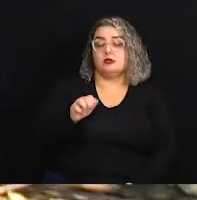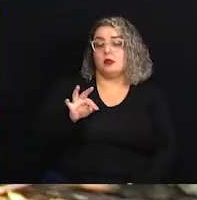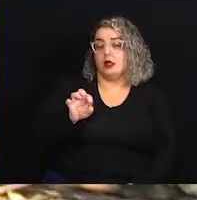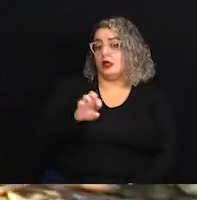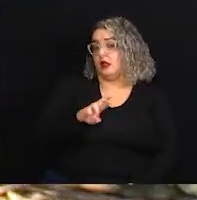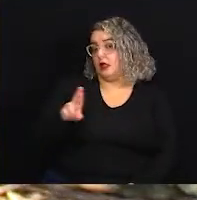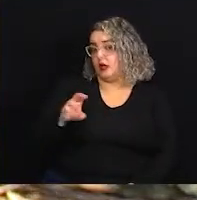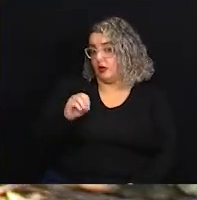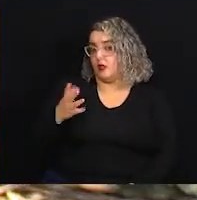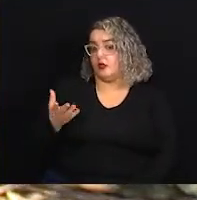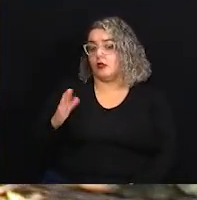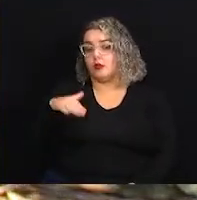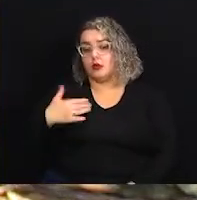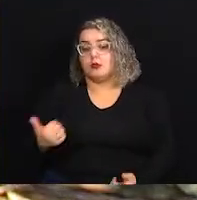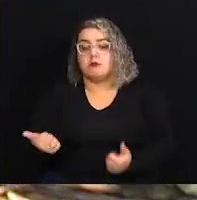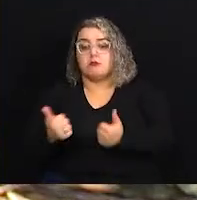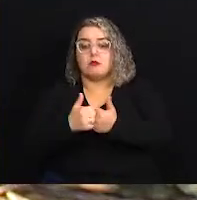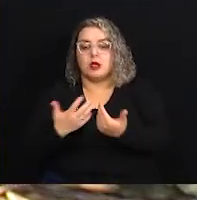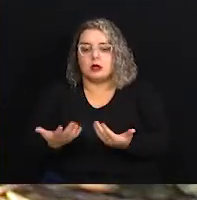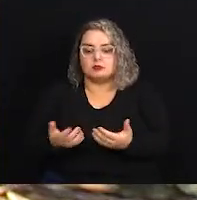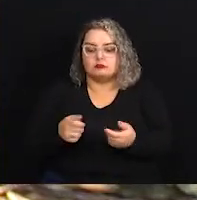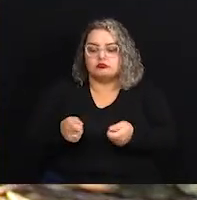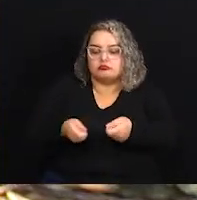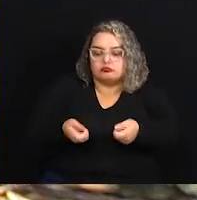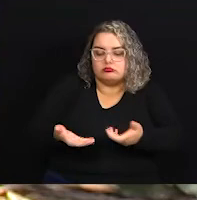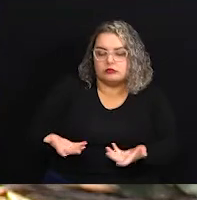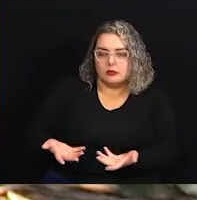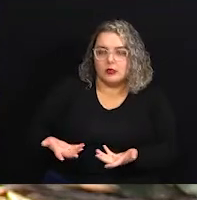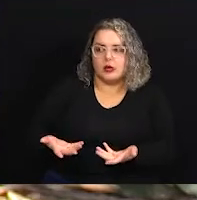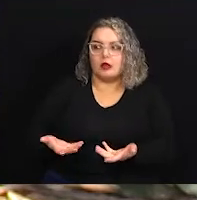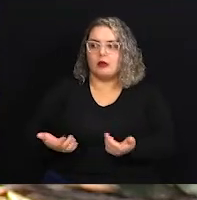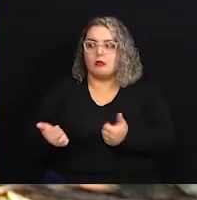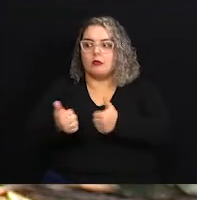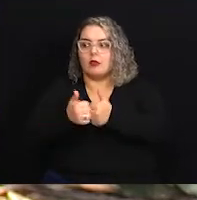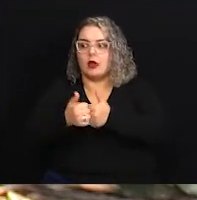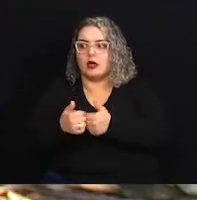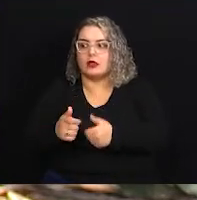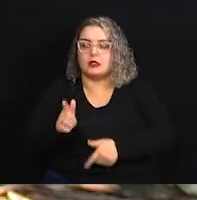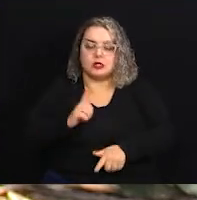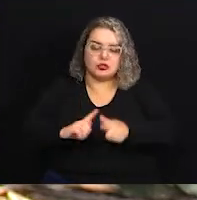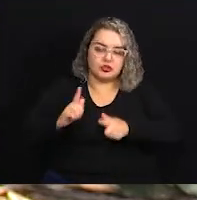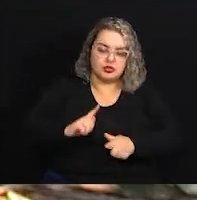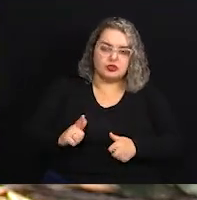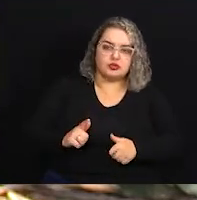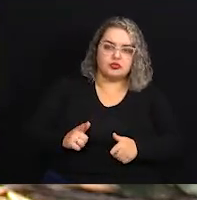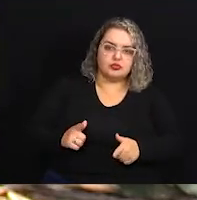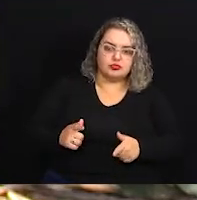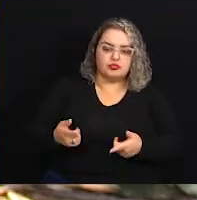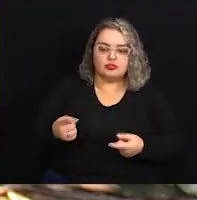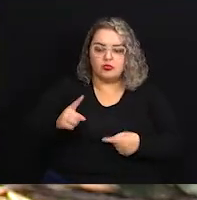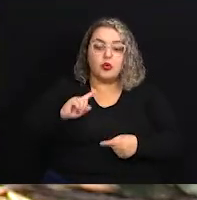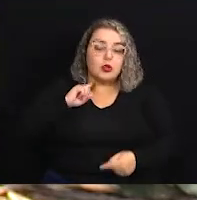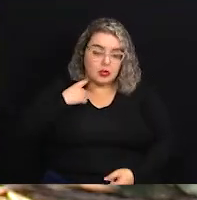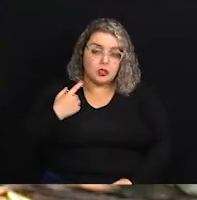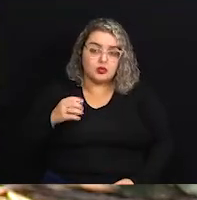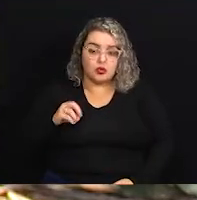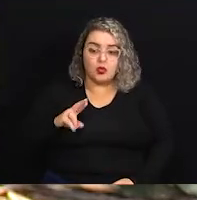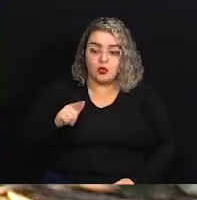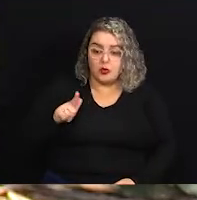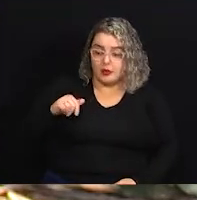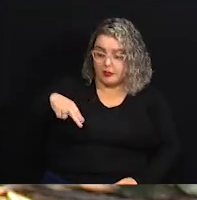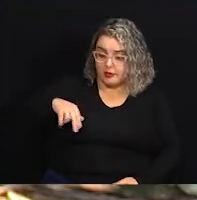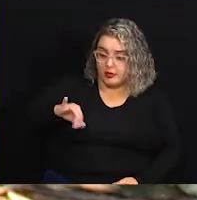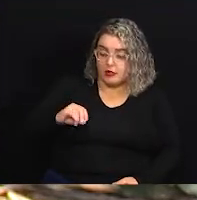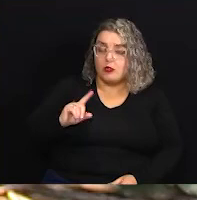de um aterro. E quando a gente está próximo do nosso manejo, quando a gente está próximo da gestão do nosso resíduo orgânico, a